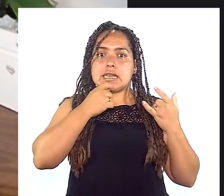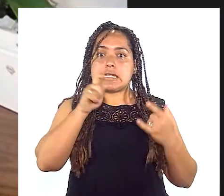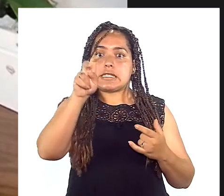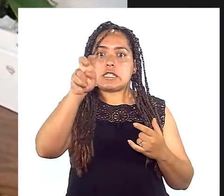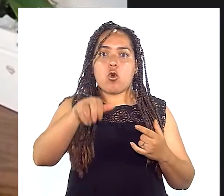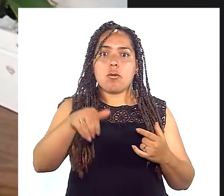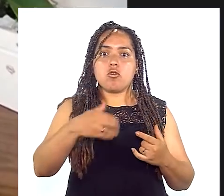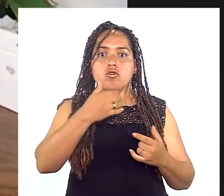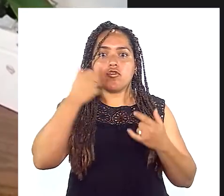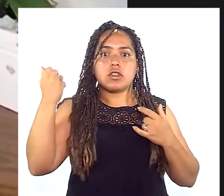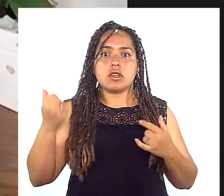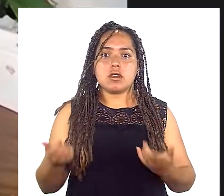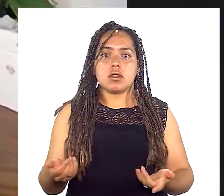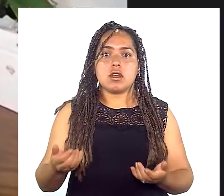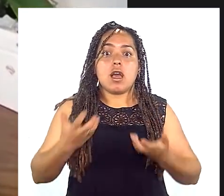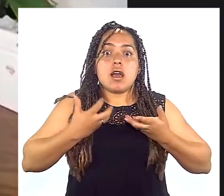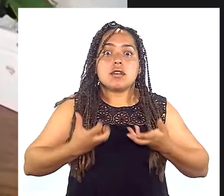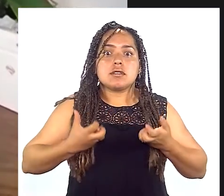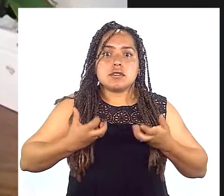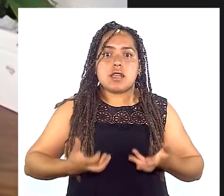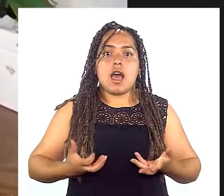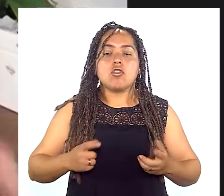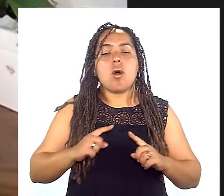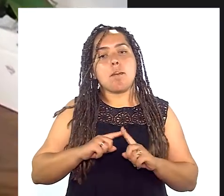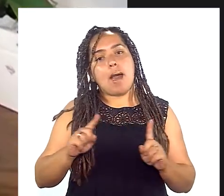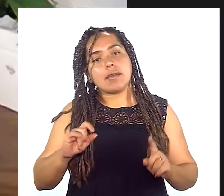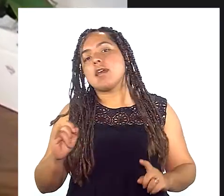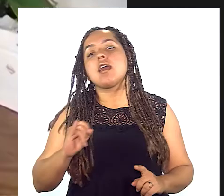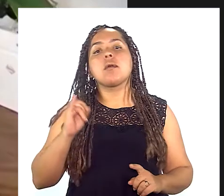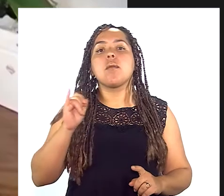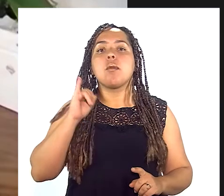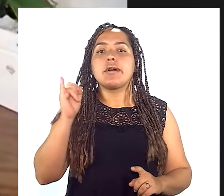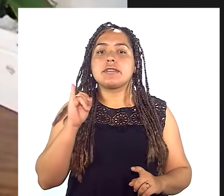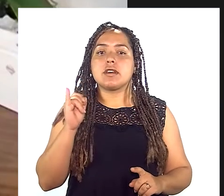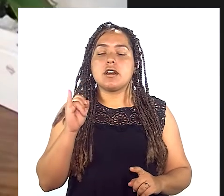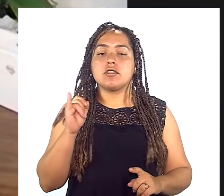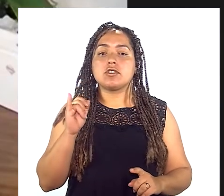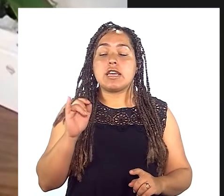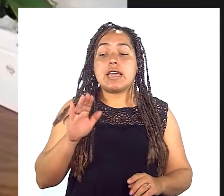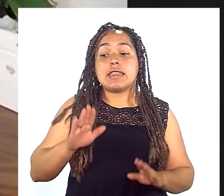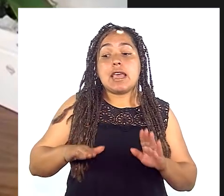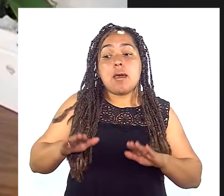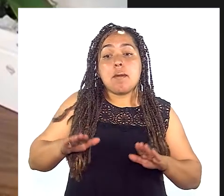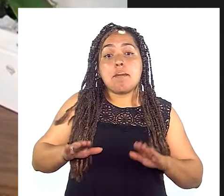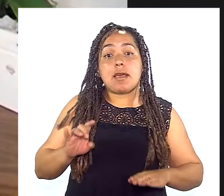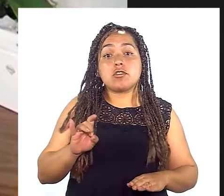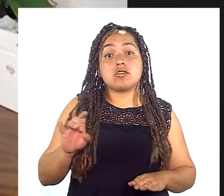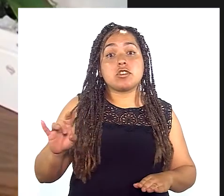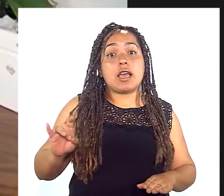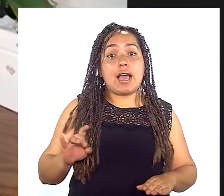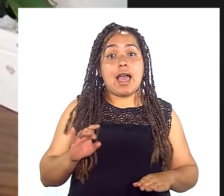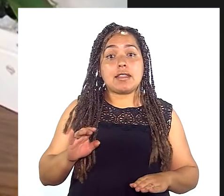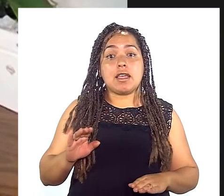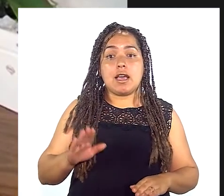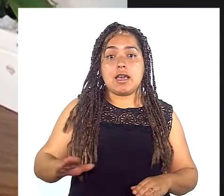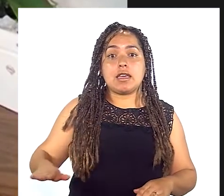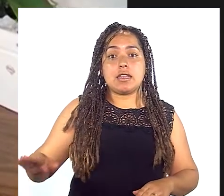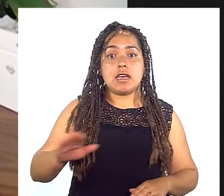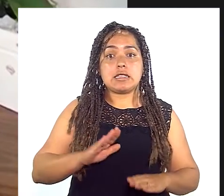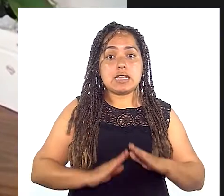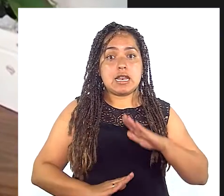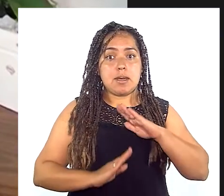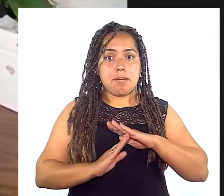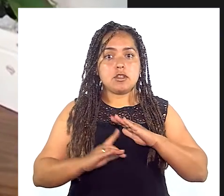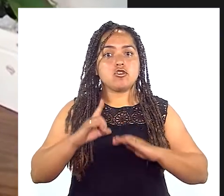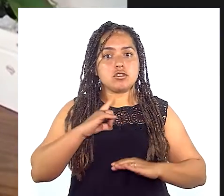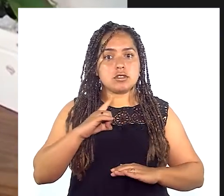né, fazer atividade física com máscara, a gente dá 5 minutos, a gente já tá cansado, né? Mas eu acho que é importante, vai depender também de cada